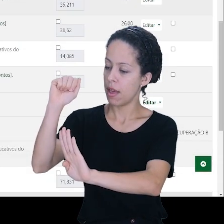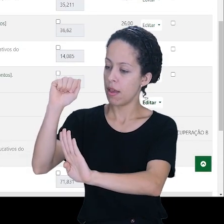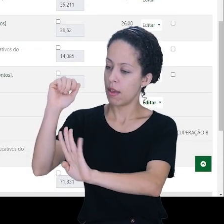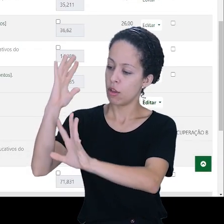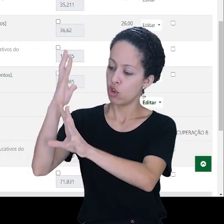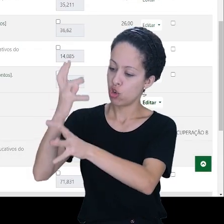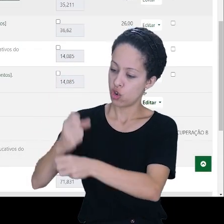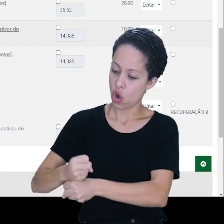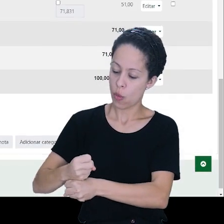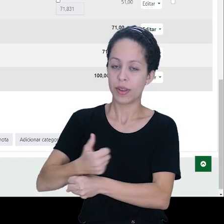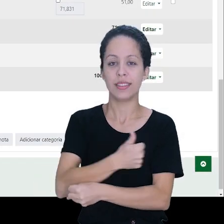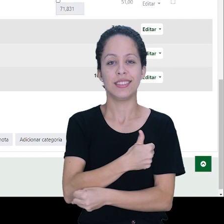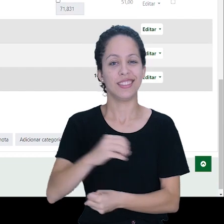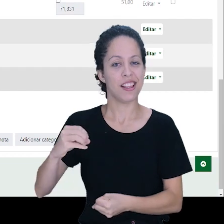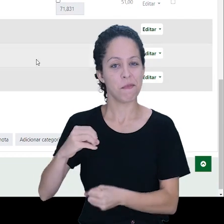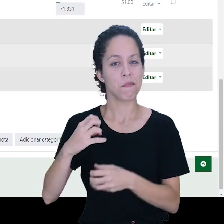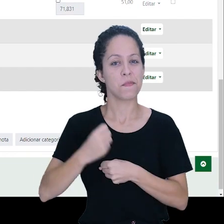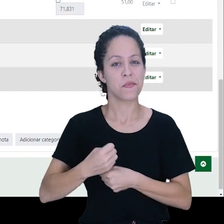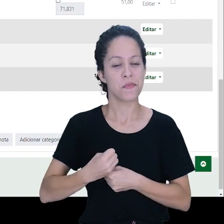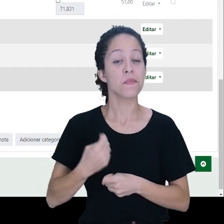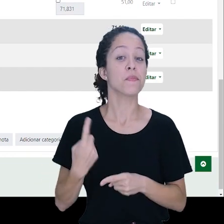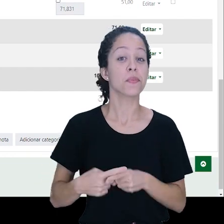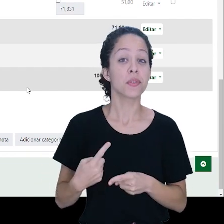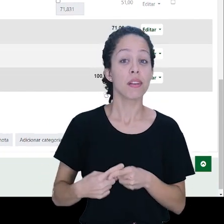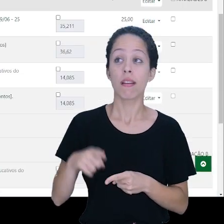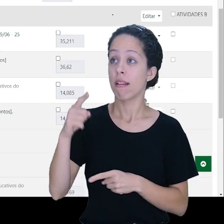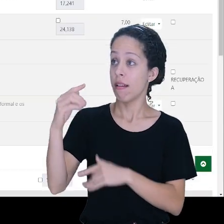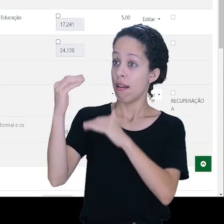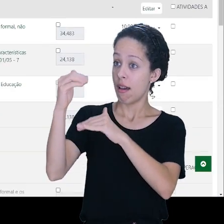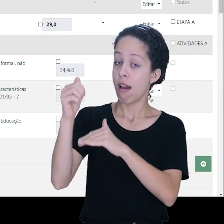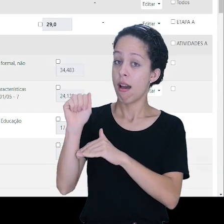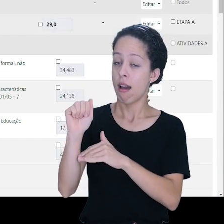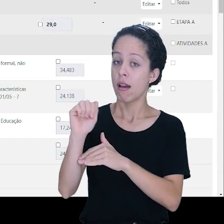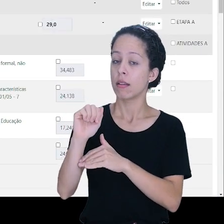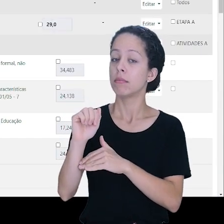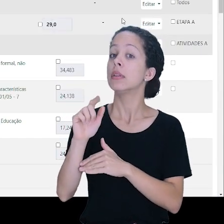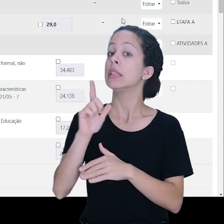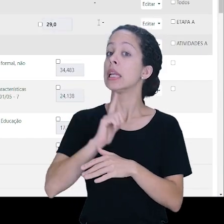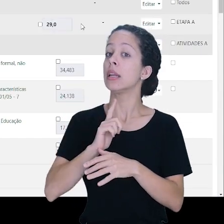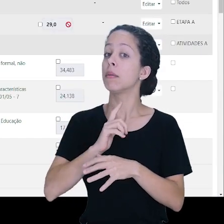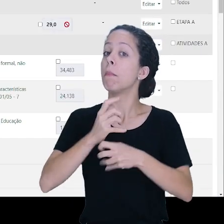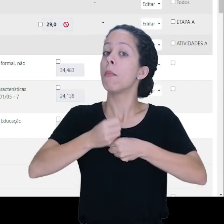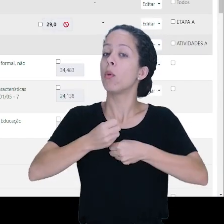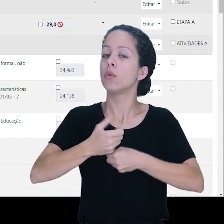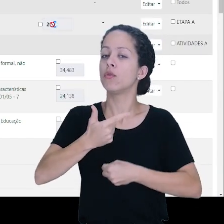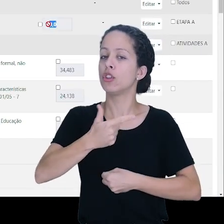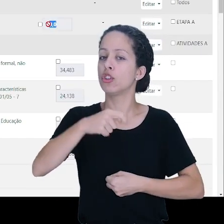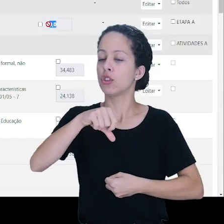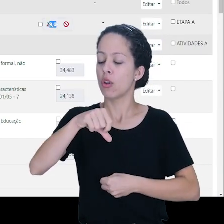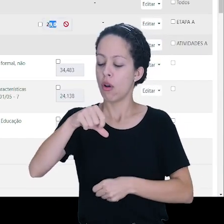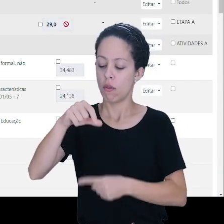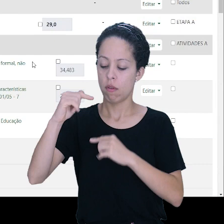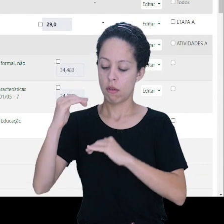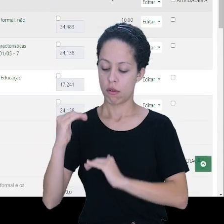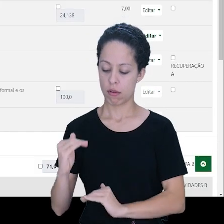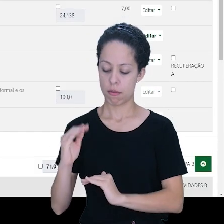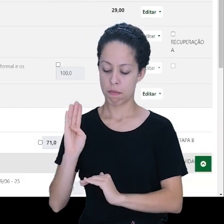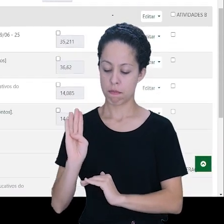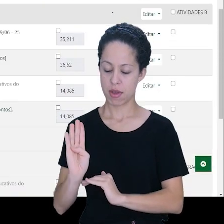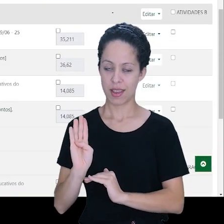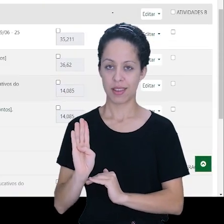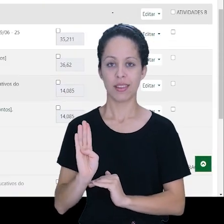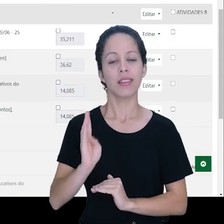a etapa b e totaliza sem pontos porque a etapa Vale 29 pontos